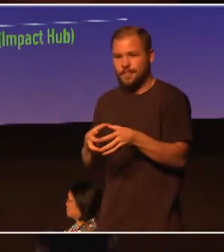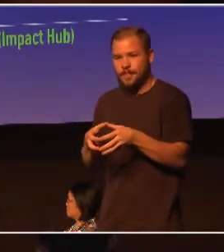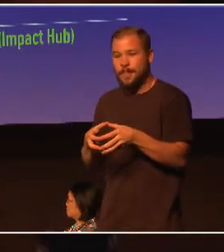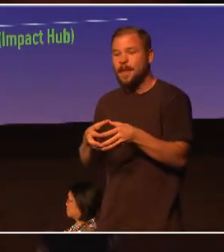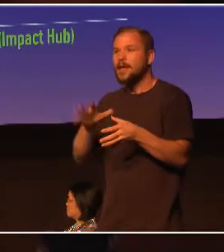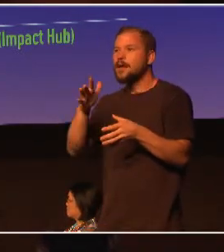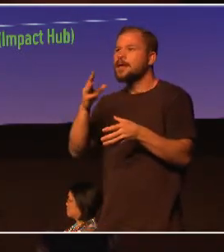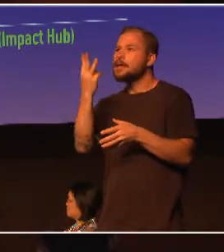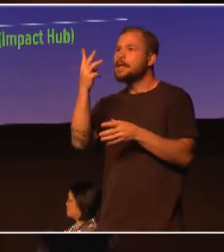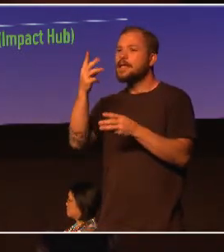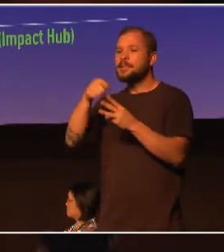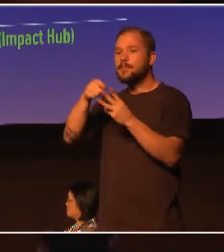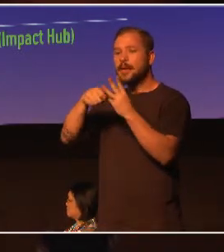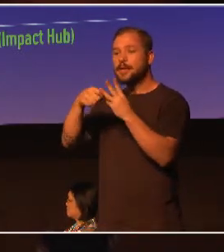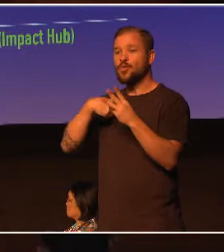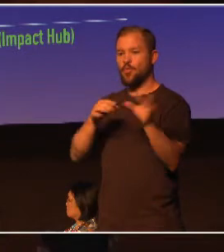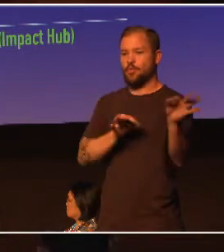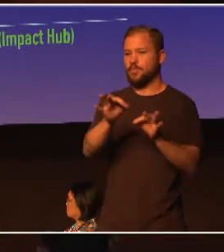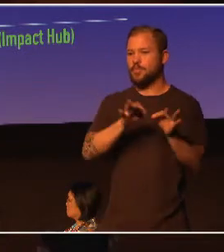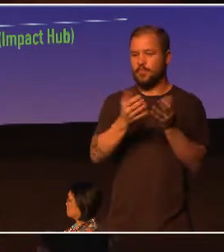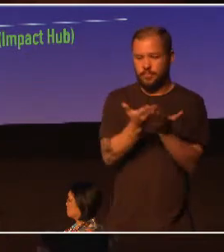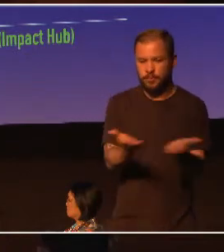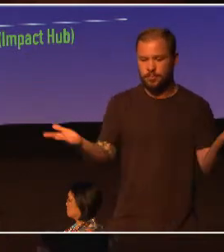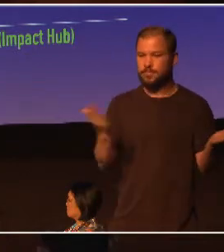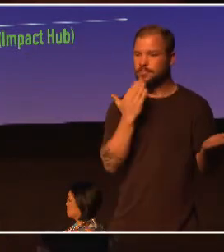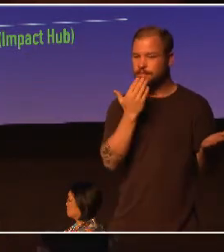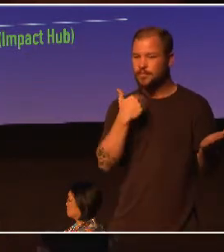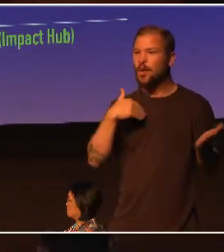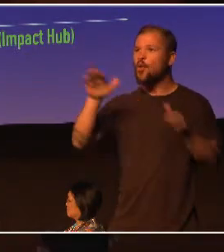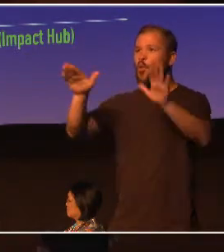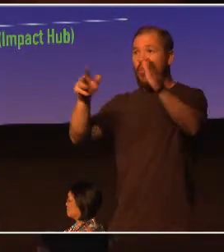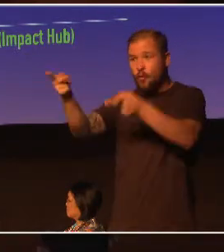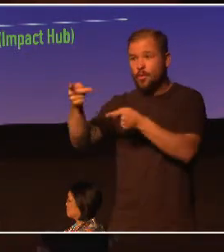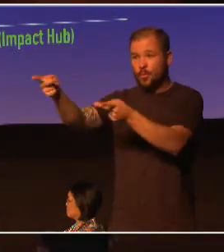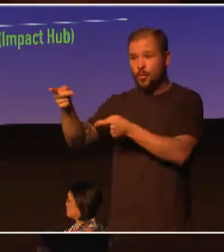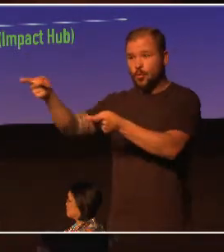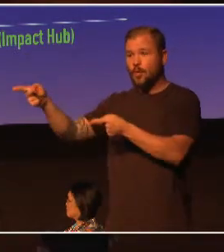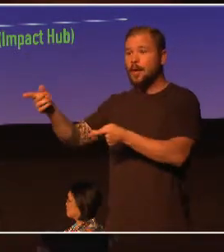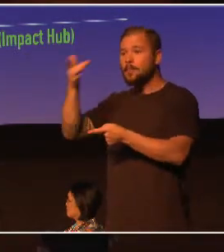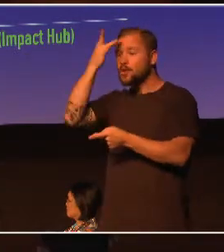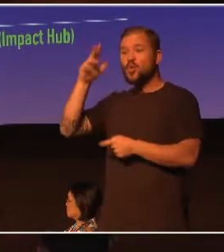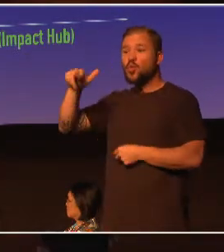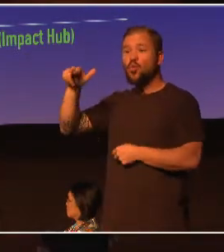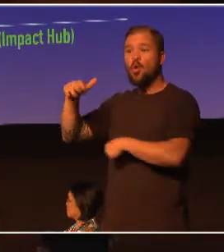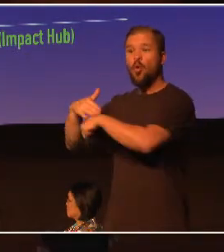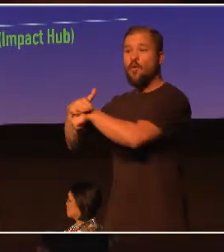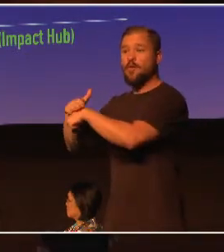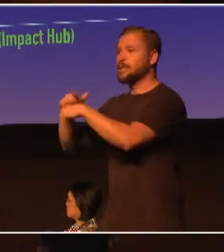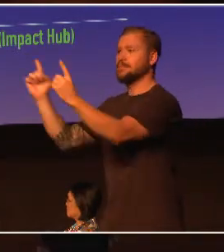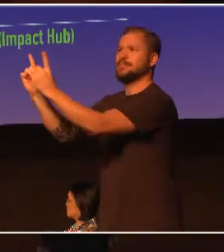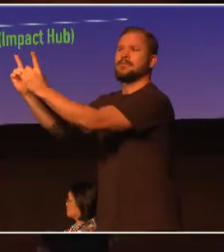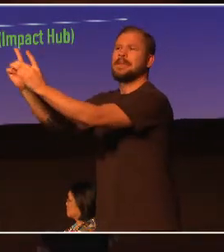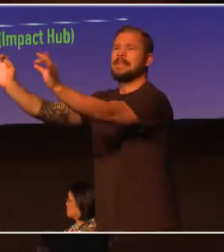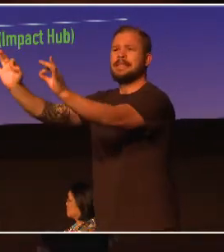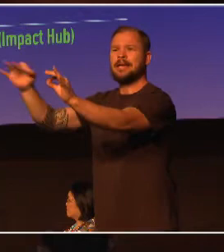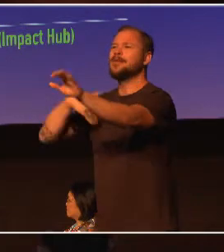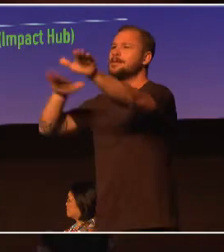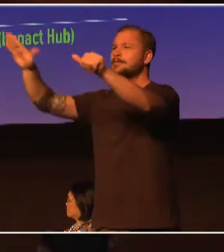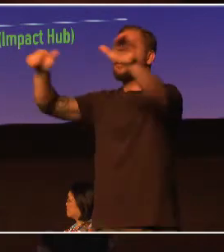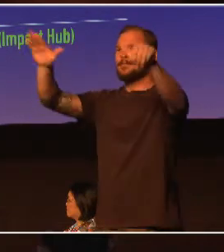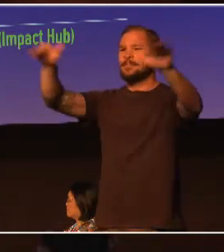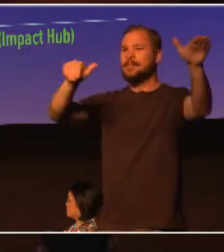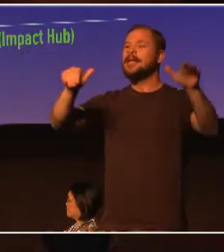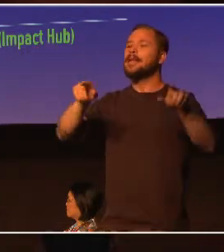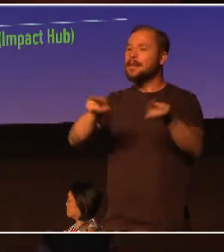3 meses, eu fazia um jantar e convidava pessoas que nunca conversavam. Inclusive, tinha 3 agências do governo